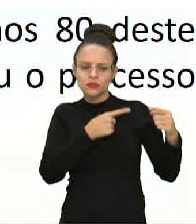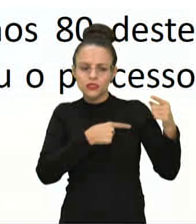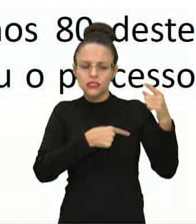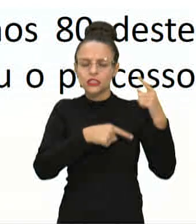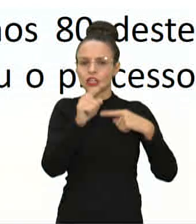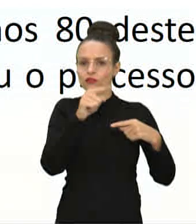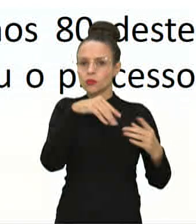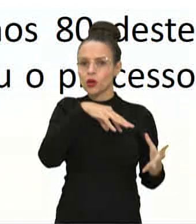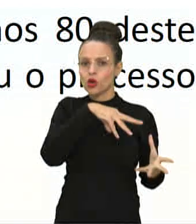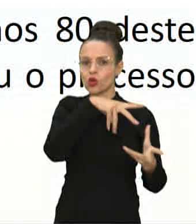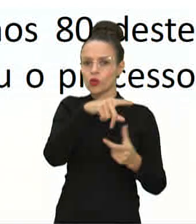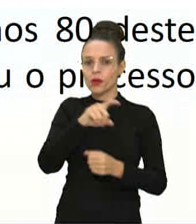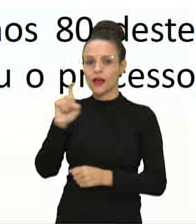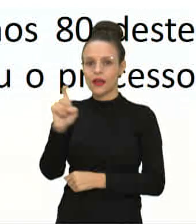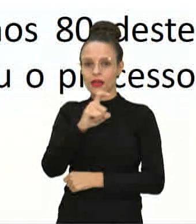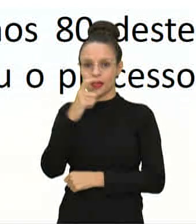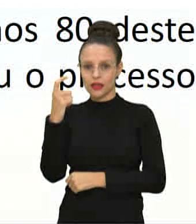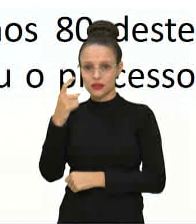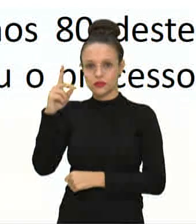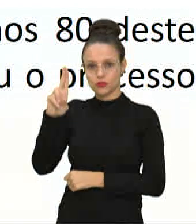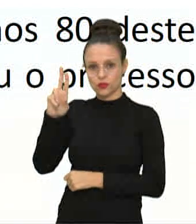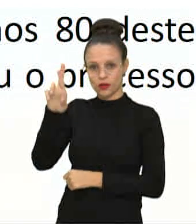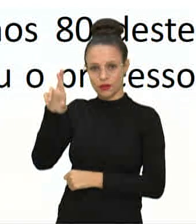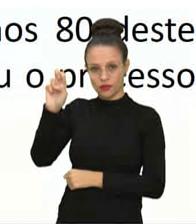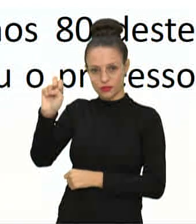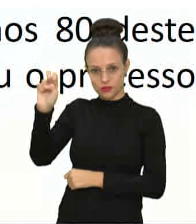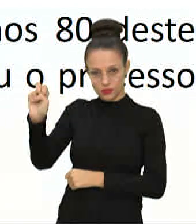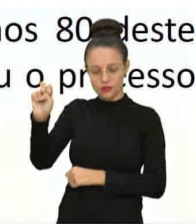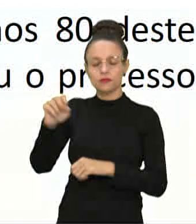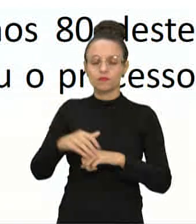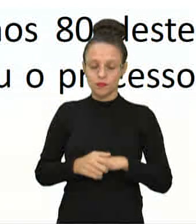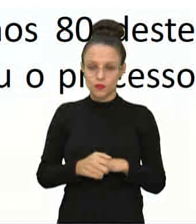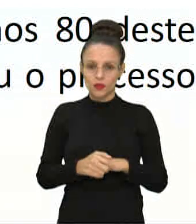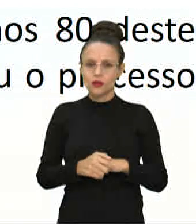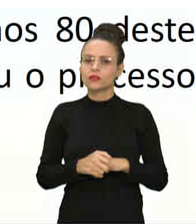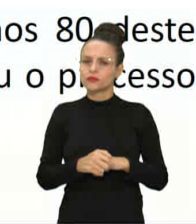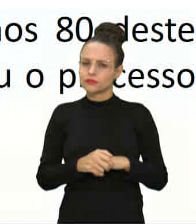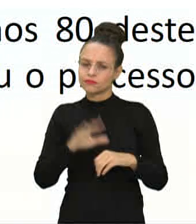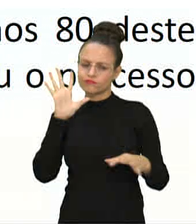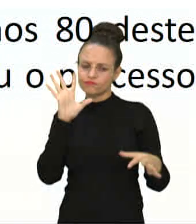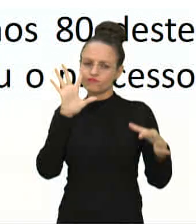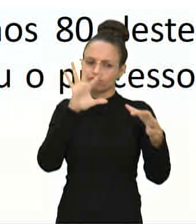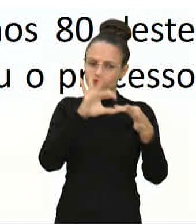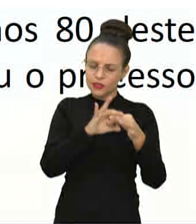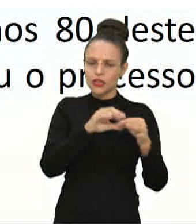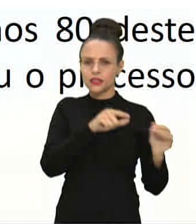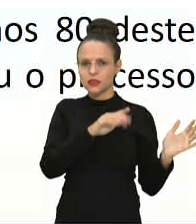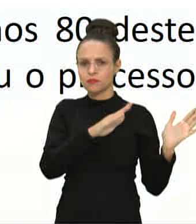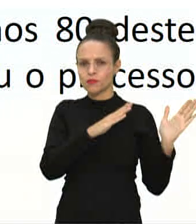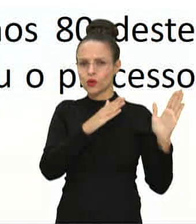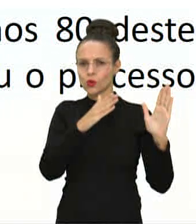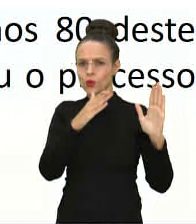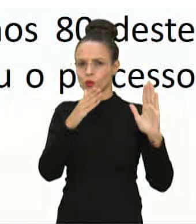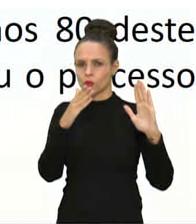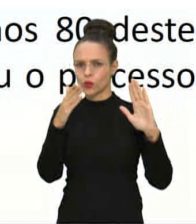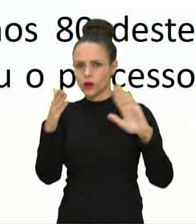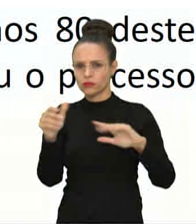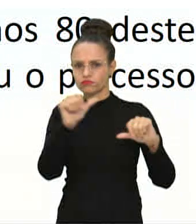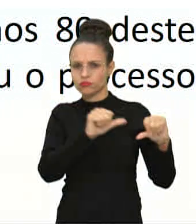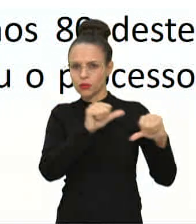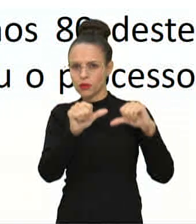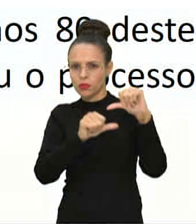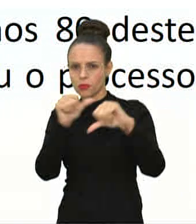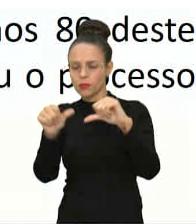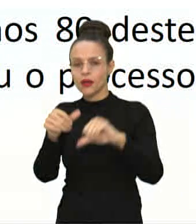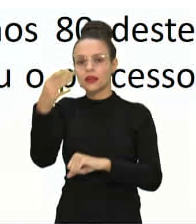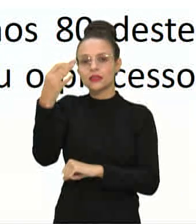sistema da antiga União das Repúblicas Socialistas Soviéticas. Considerando este processo de transformação,